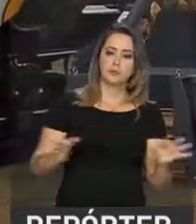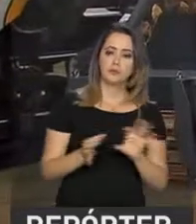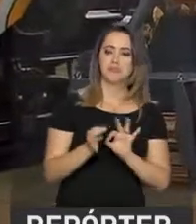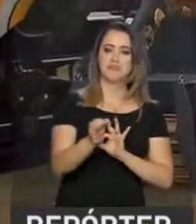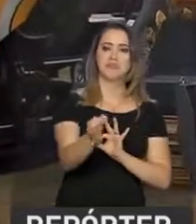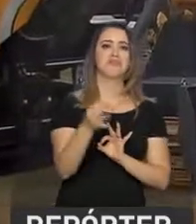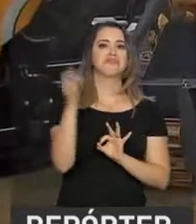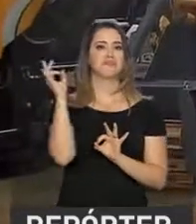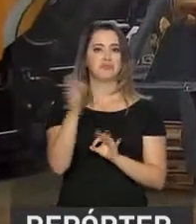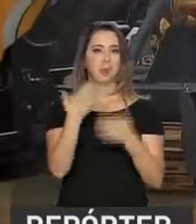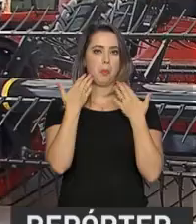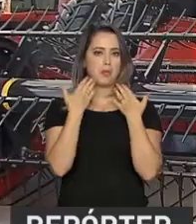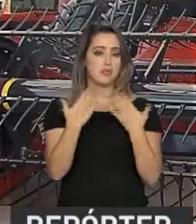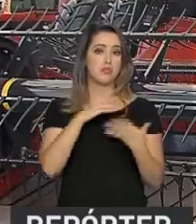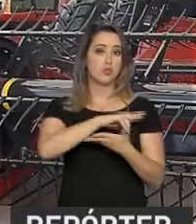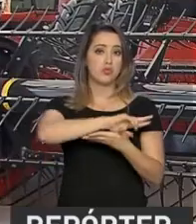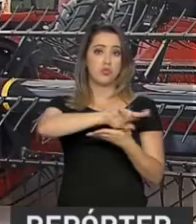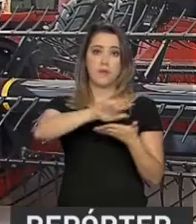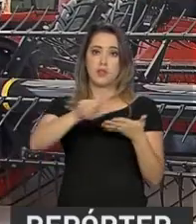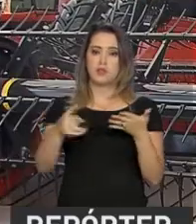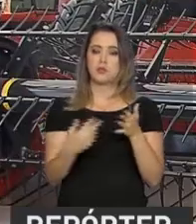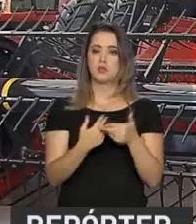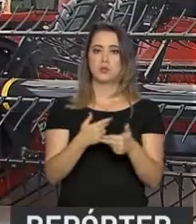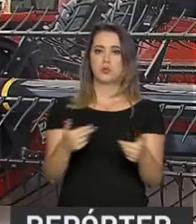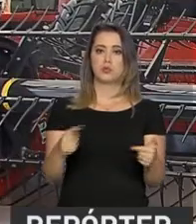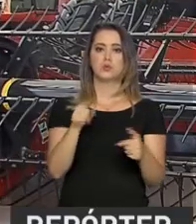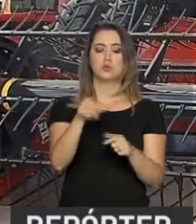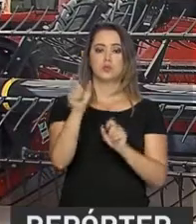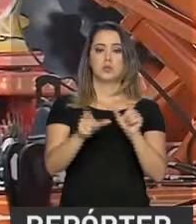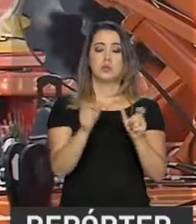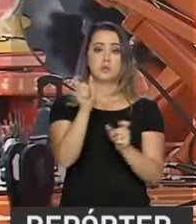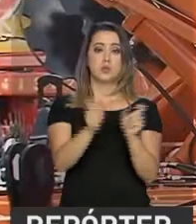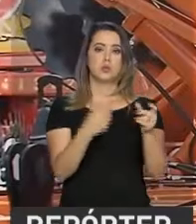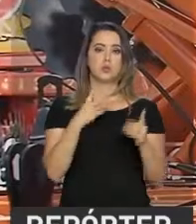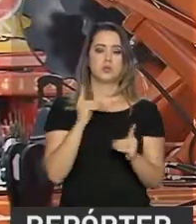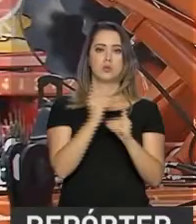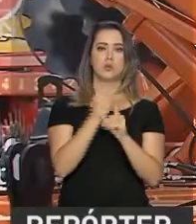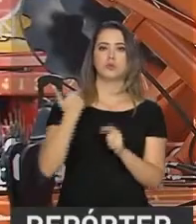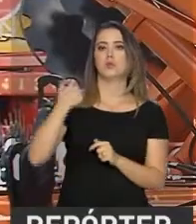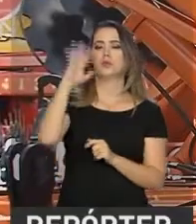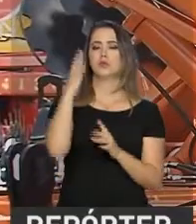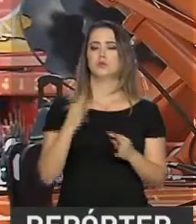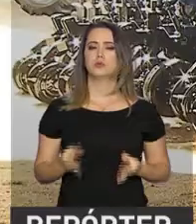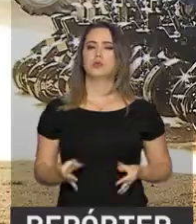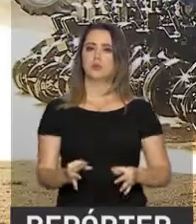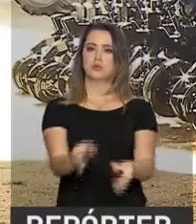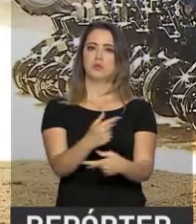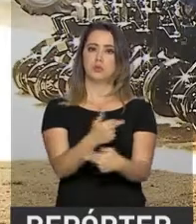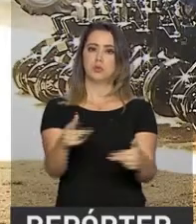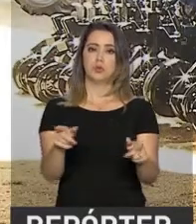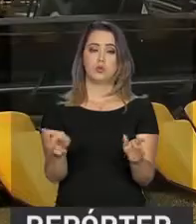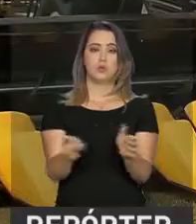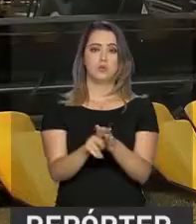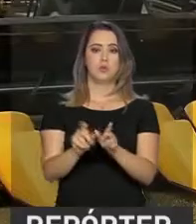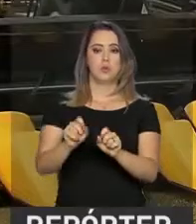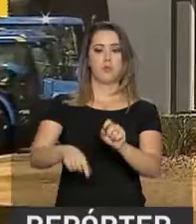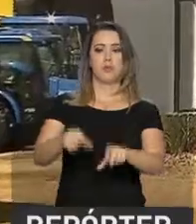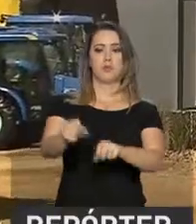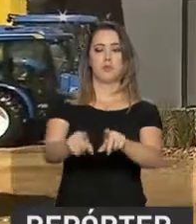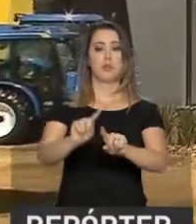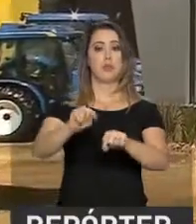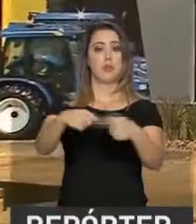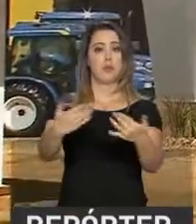verdadeira vitrine a céu aberto. Aqui, produtores rurais encontram o que há de mais avançado em máquinas para plantio, colheita